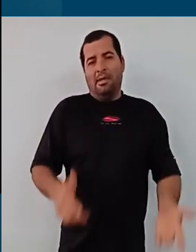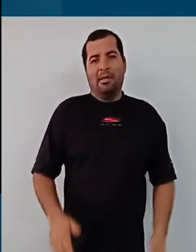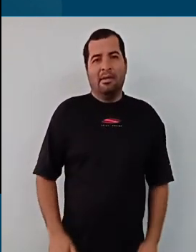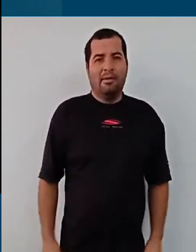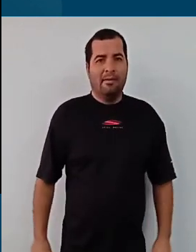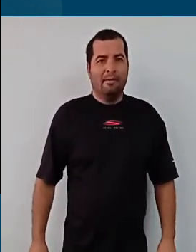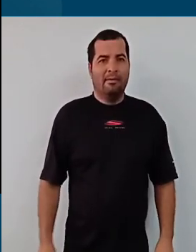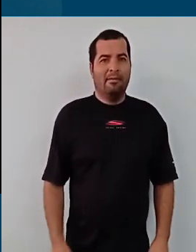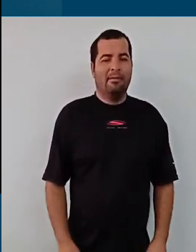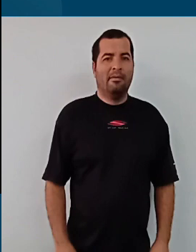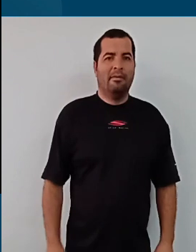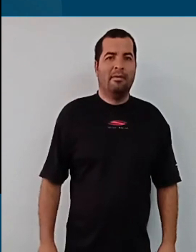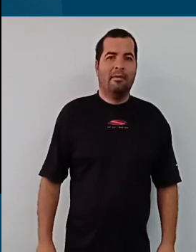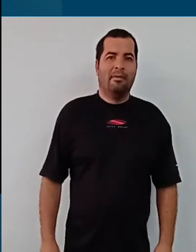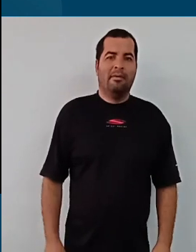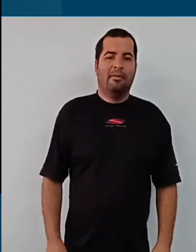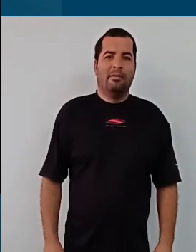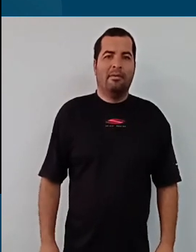Precisa tomar cuidado com isso.